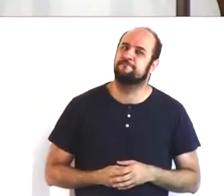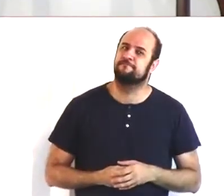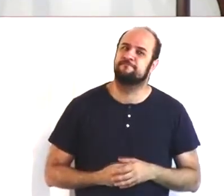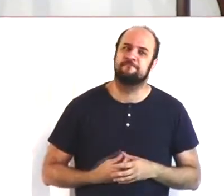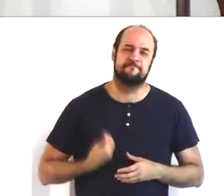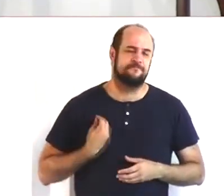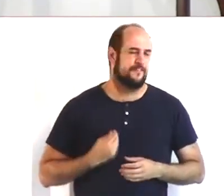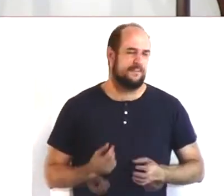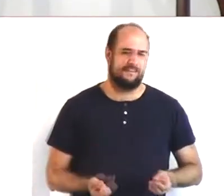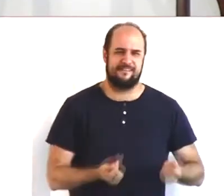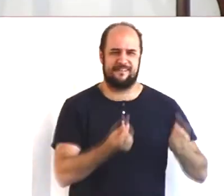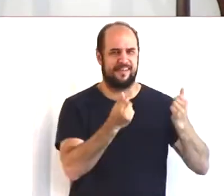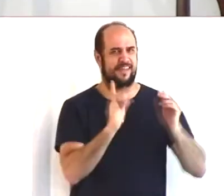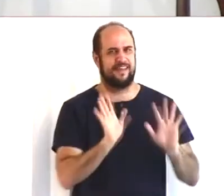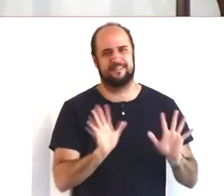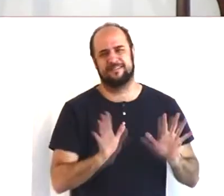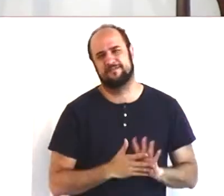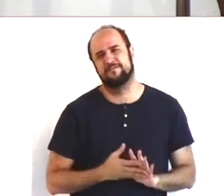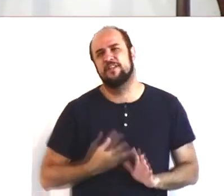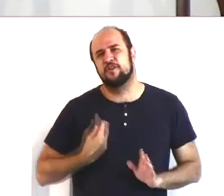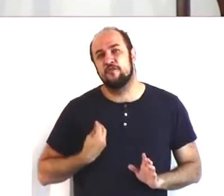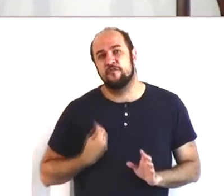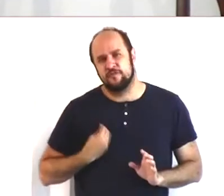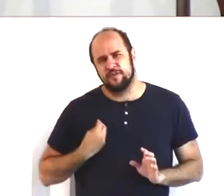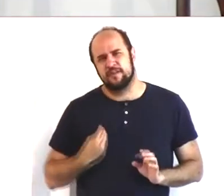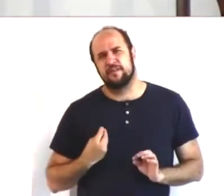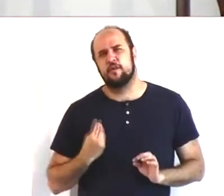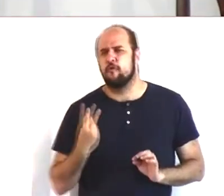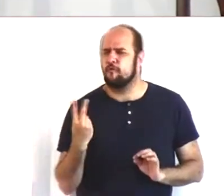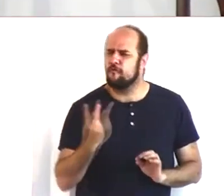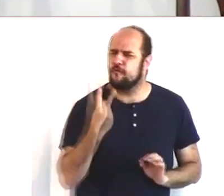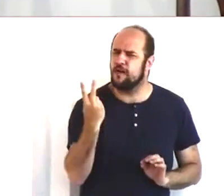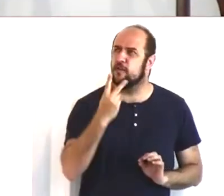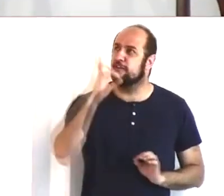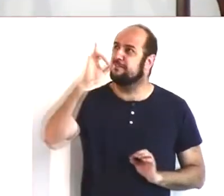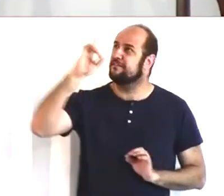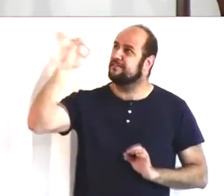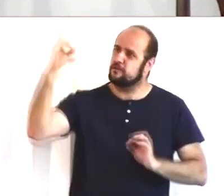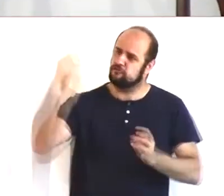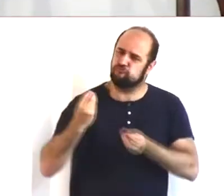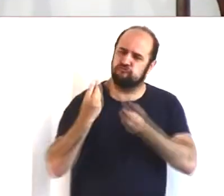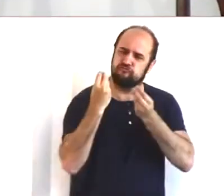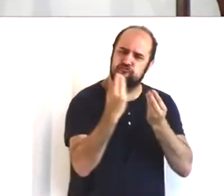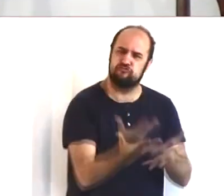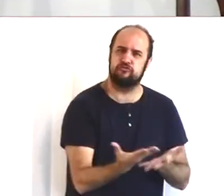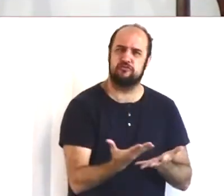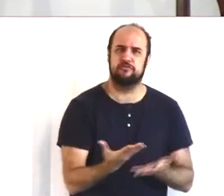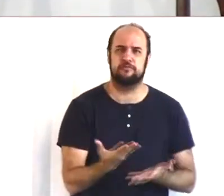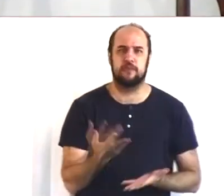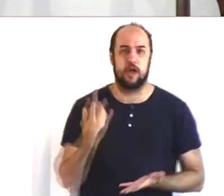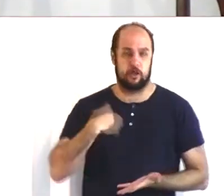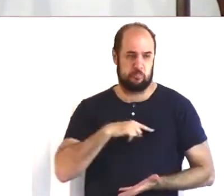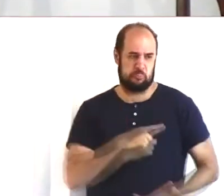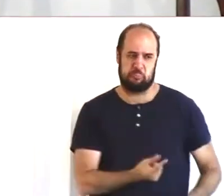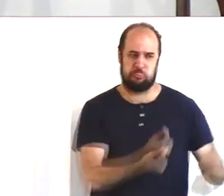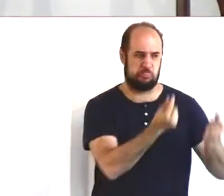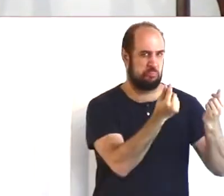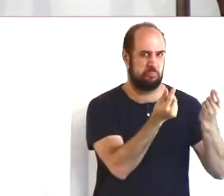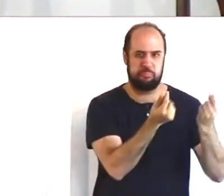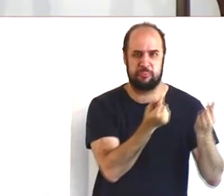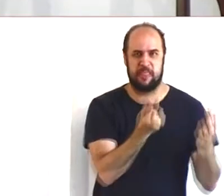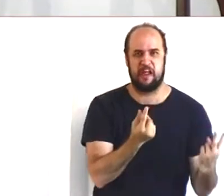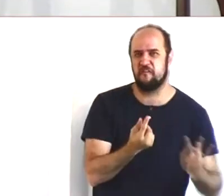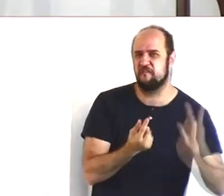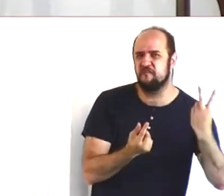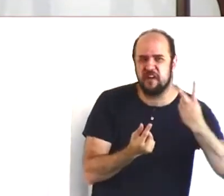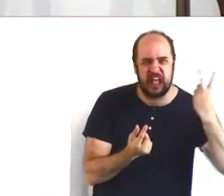feita de riquezas, a vida é feita do valor que Deus deu às coisas. A vida não é feita das nossas riquezas, a vida